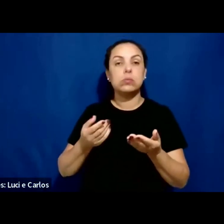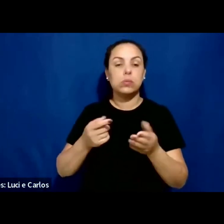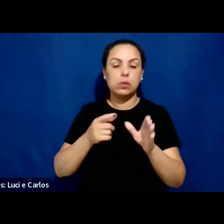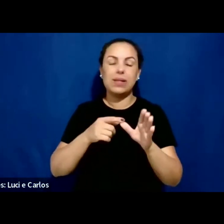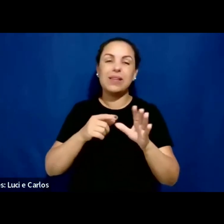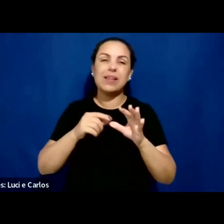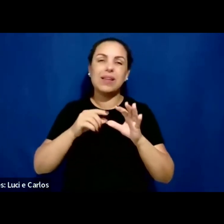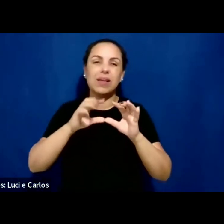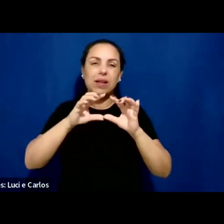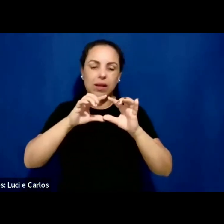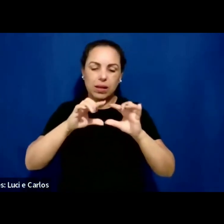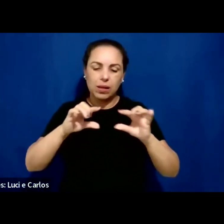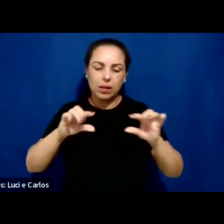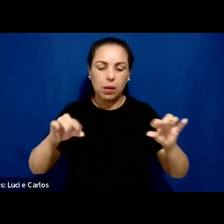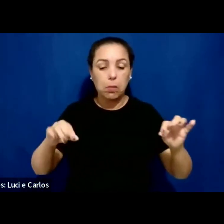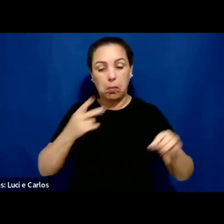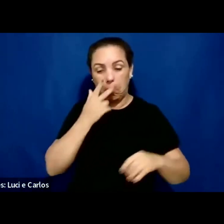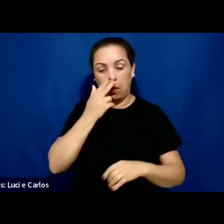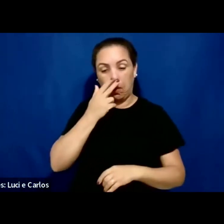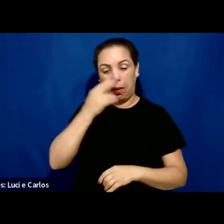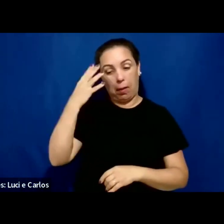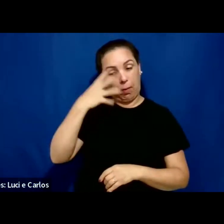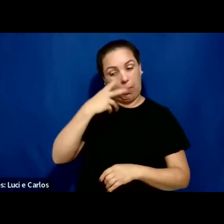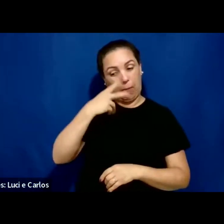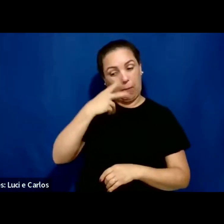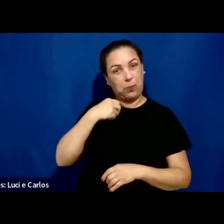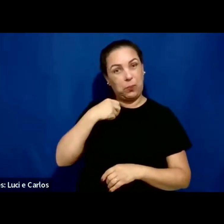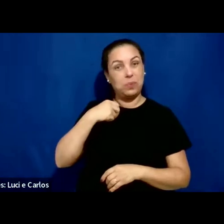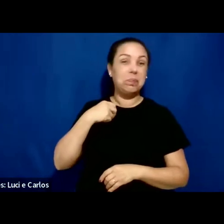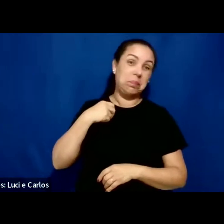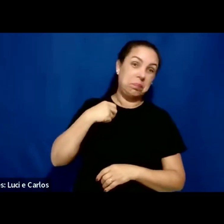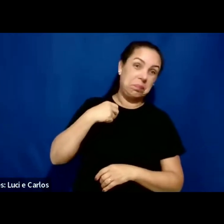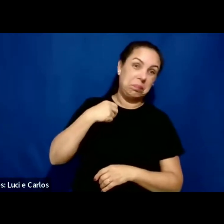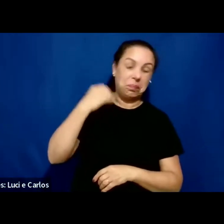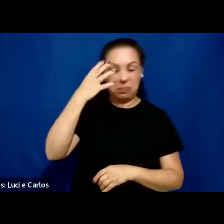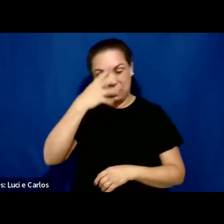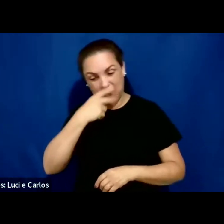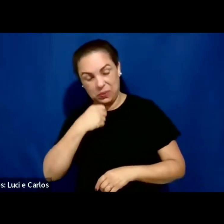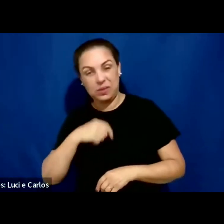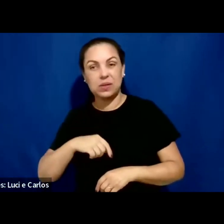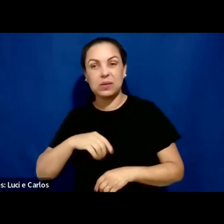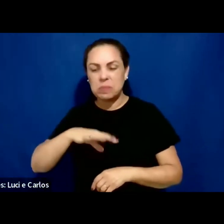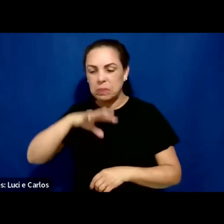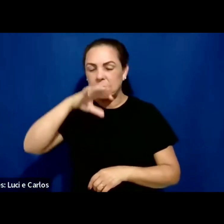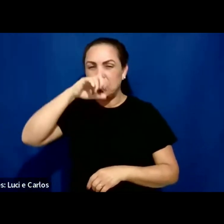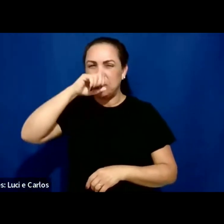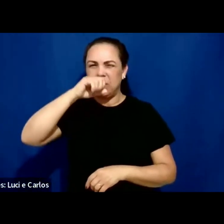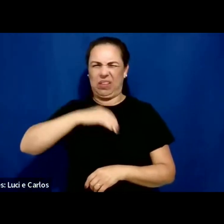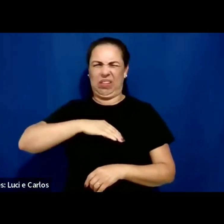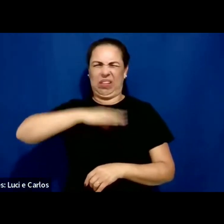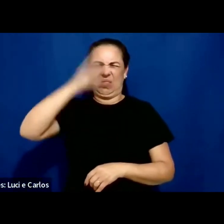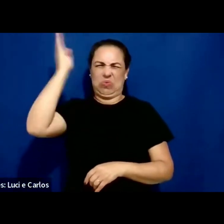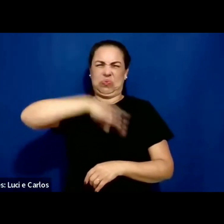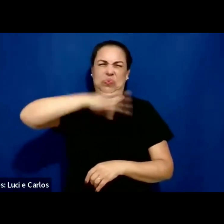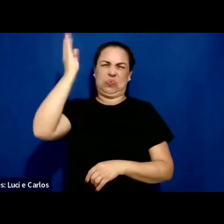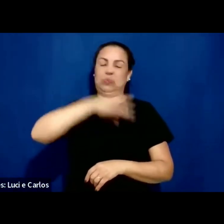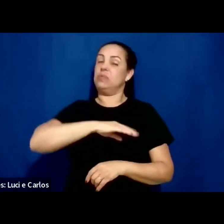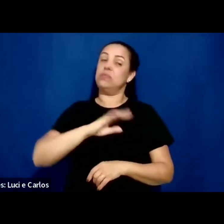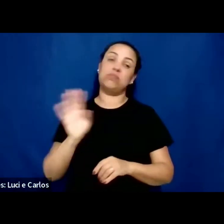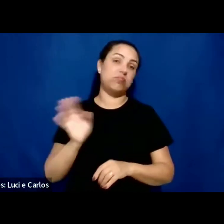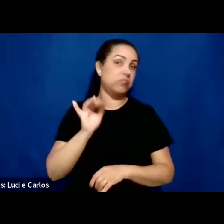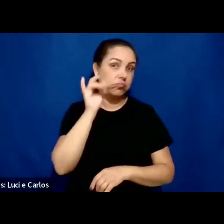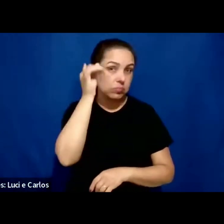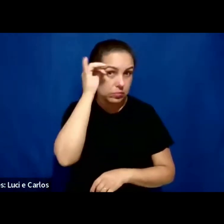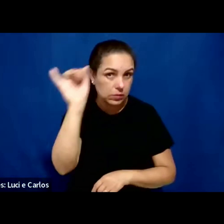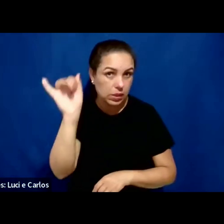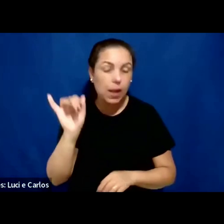feitas, uma obra de arte, bonita de se ver. A fragrância não pode ser mau cheiro. A